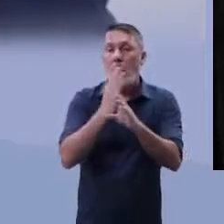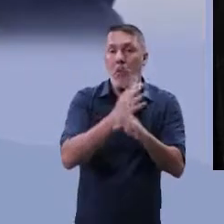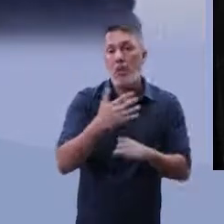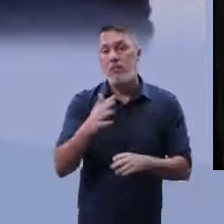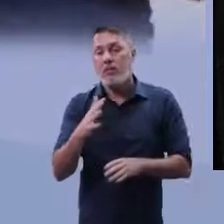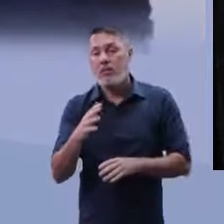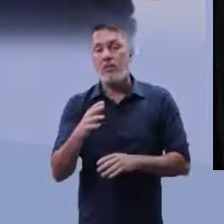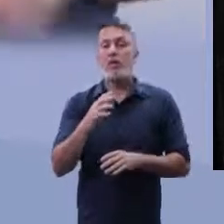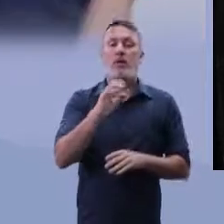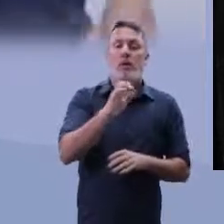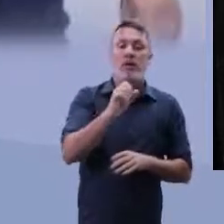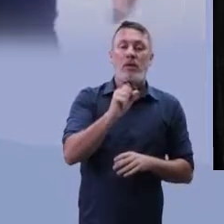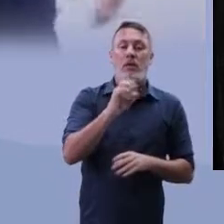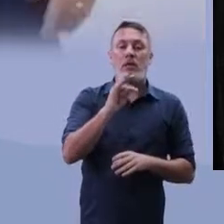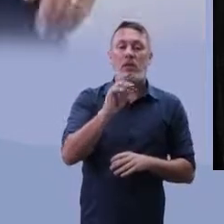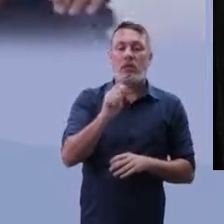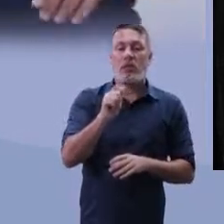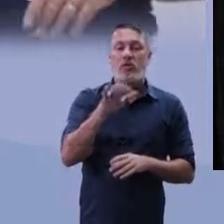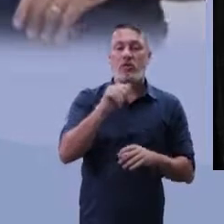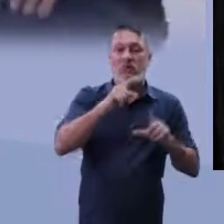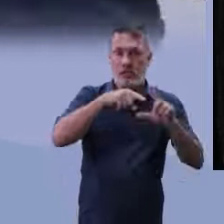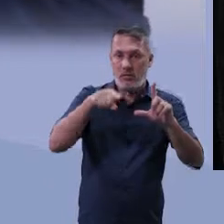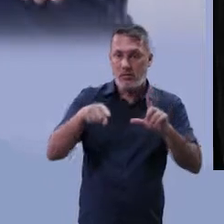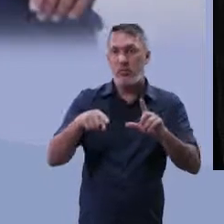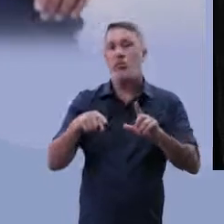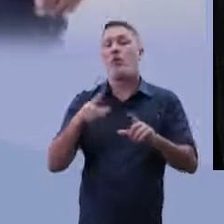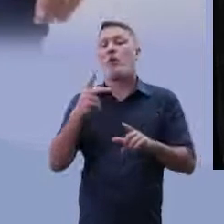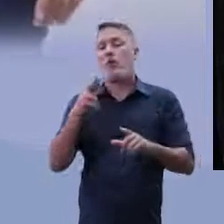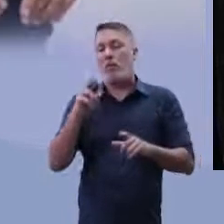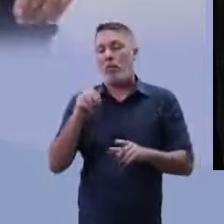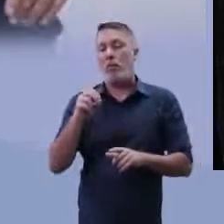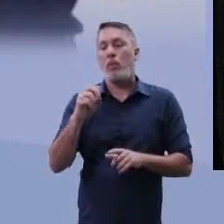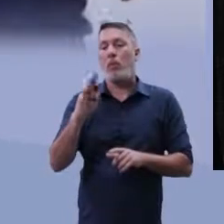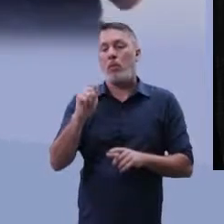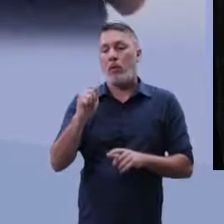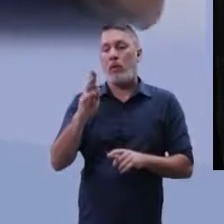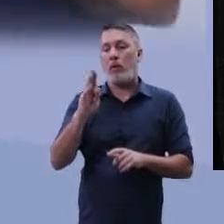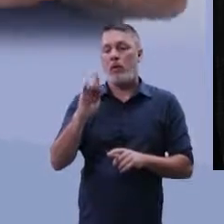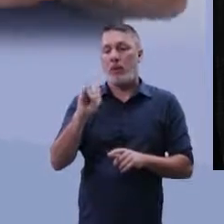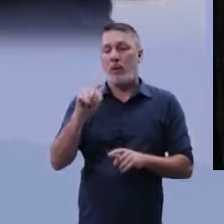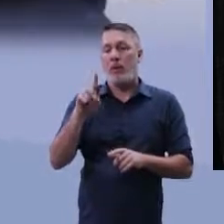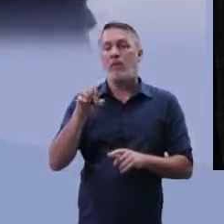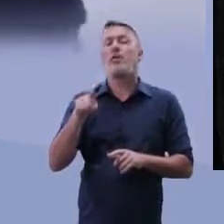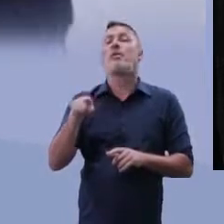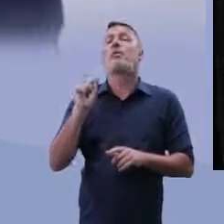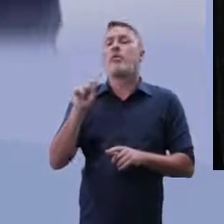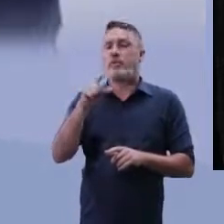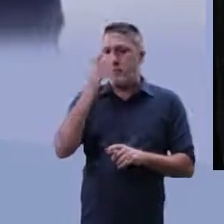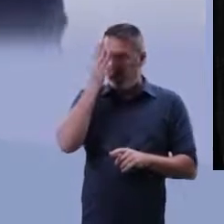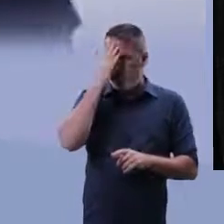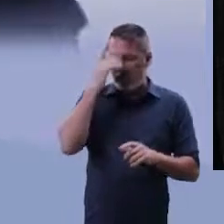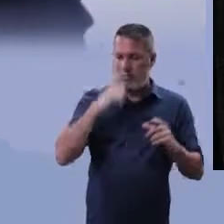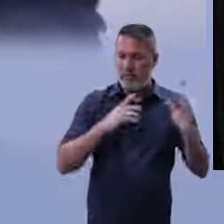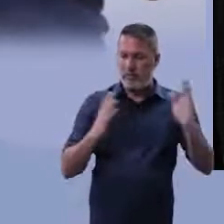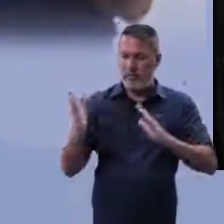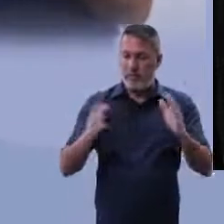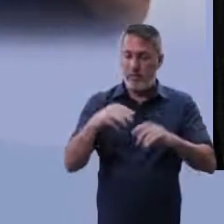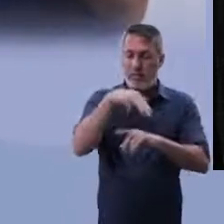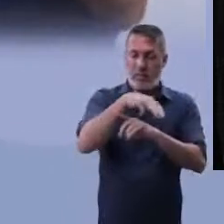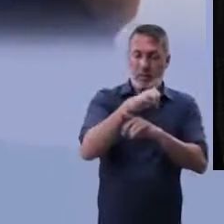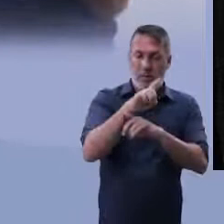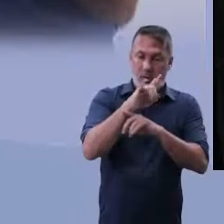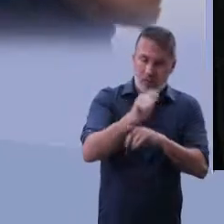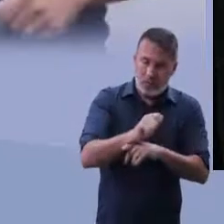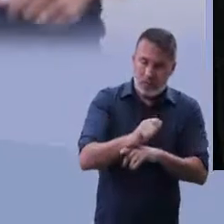de estatística e probabilidade. Questão aparecendo na sua tela, vamos ler junto. Vale lembrar, na estatística, o Enem adora